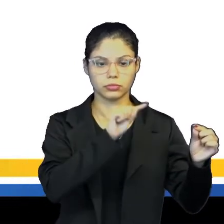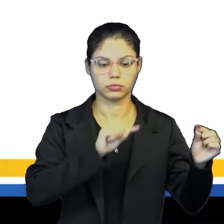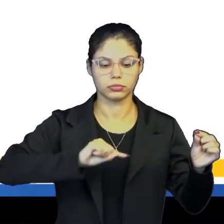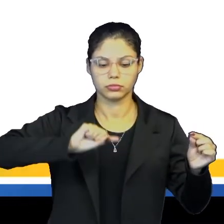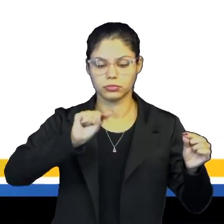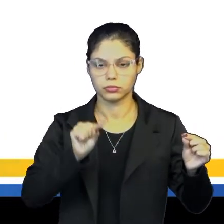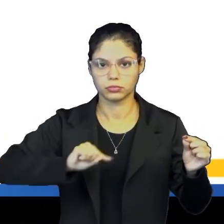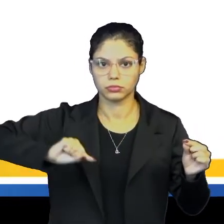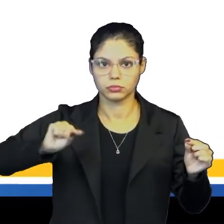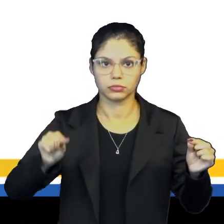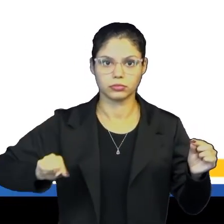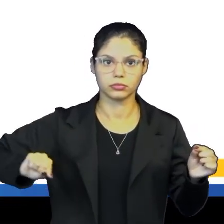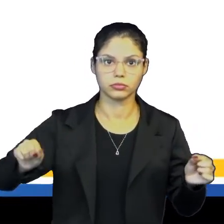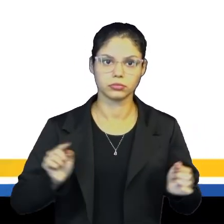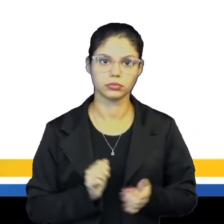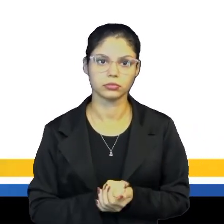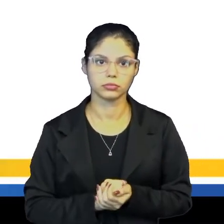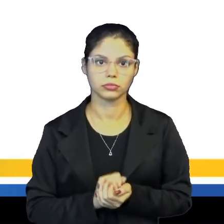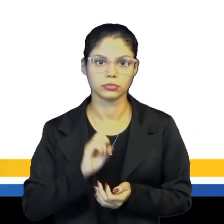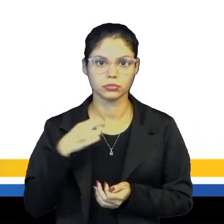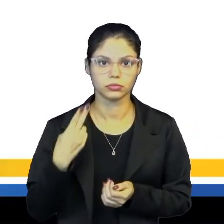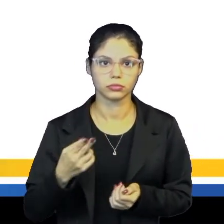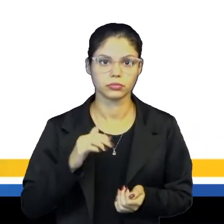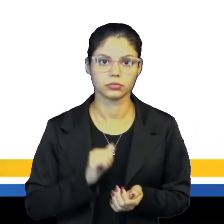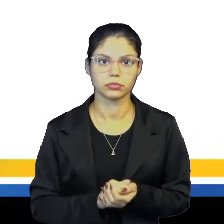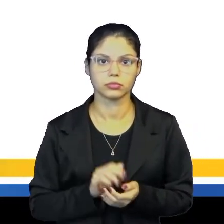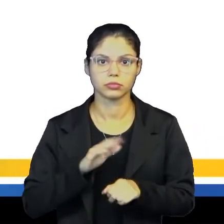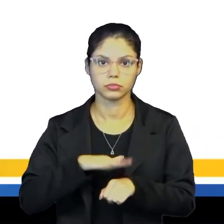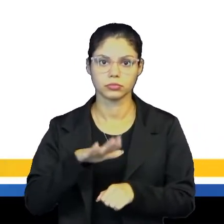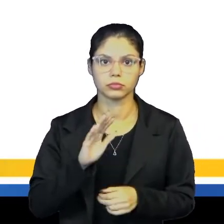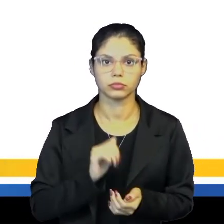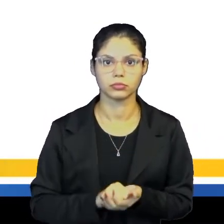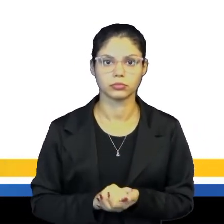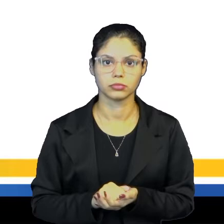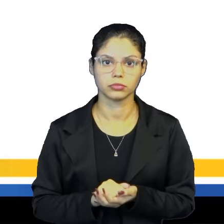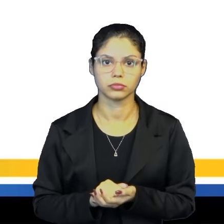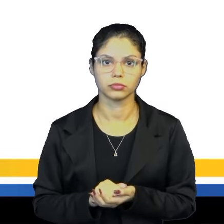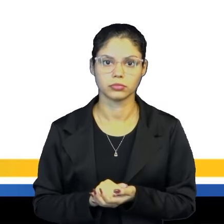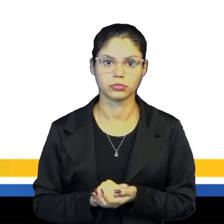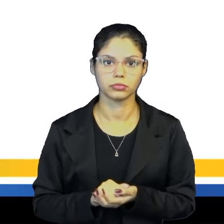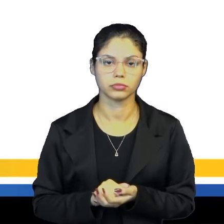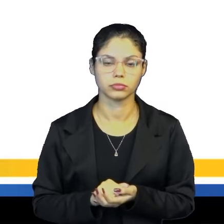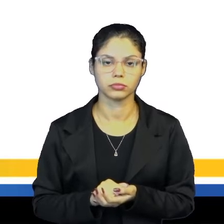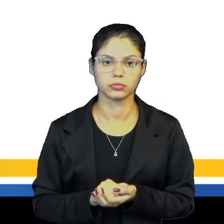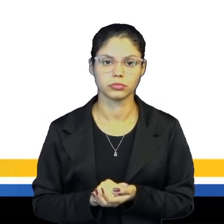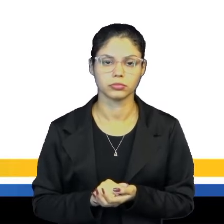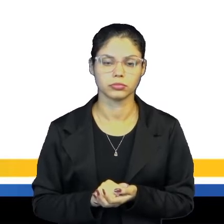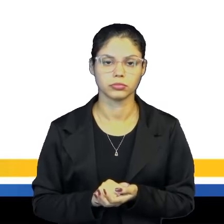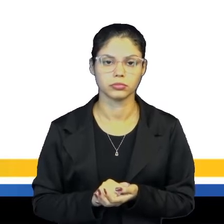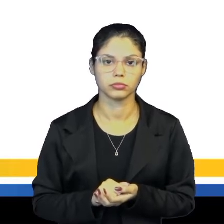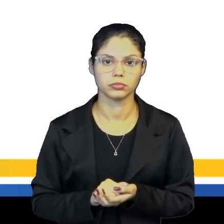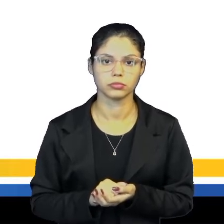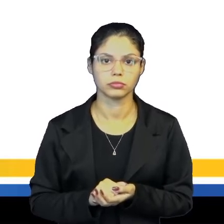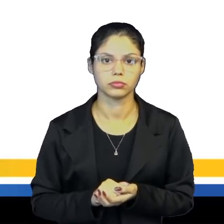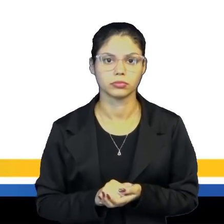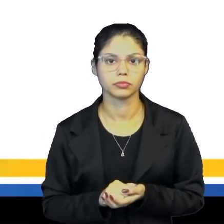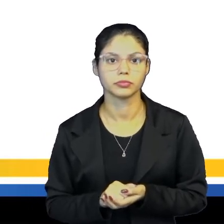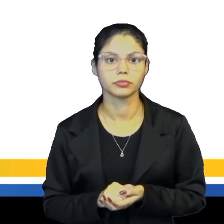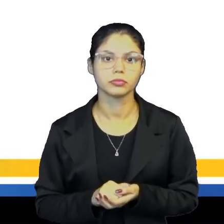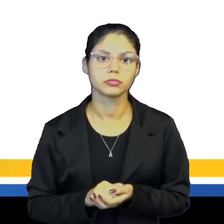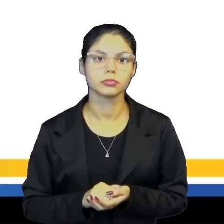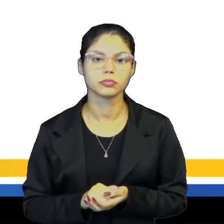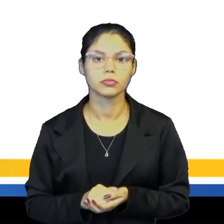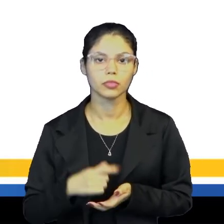reta, curva ou de forma mais complexa. Aí, esse termo, forma mais